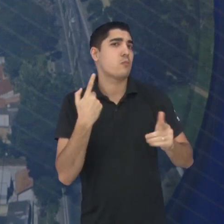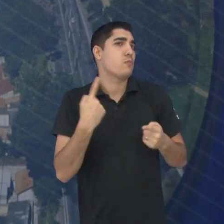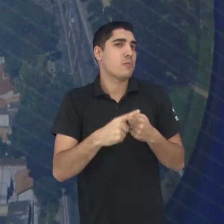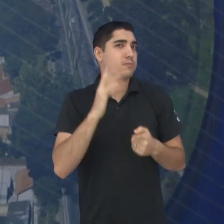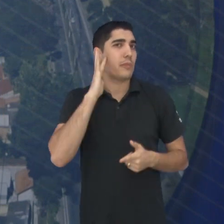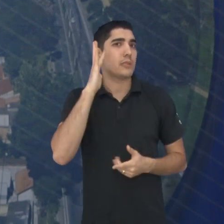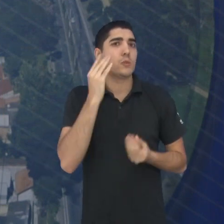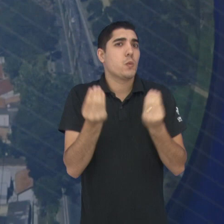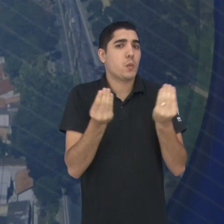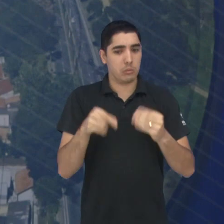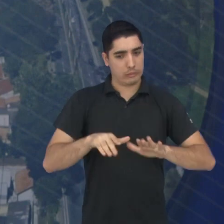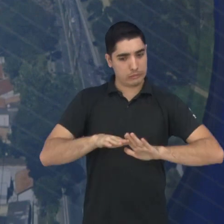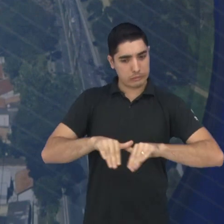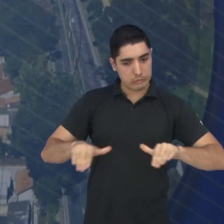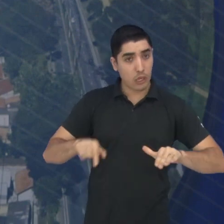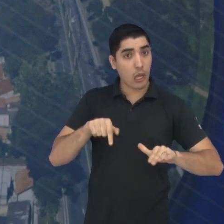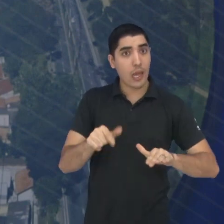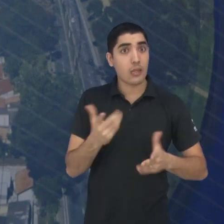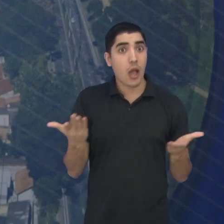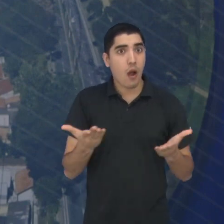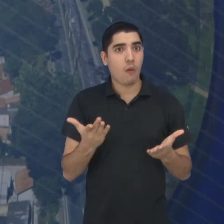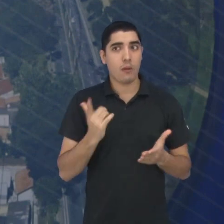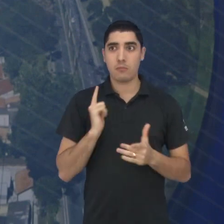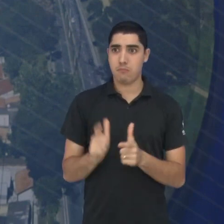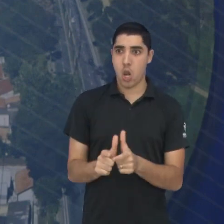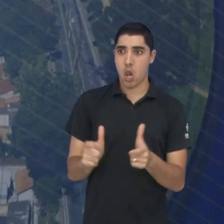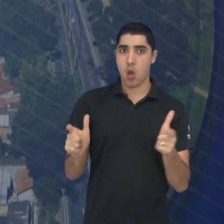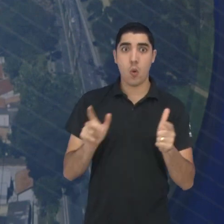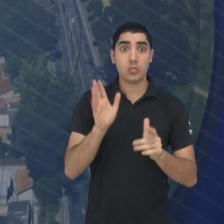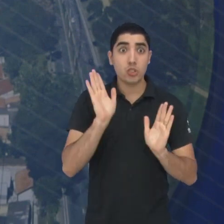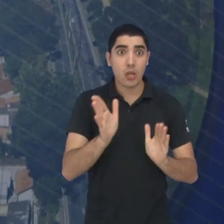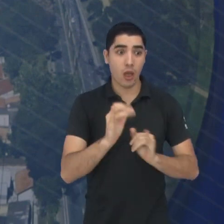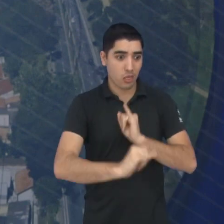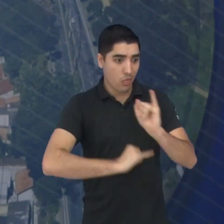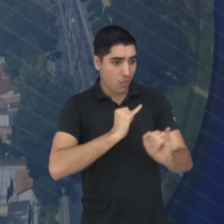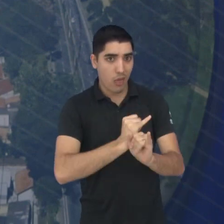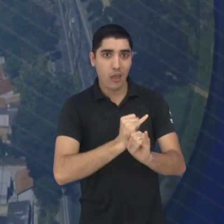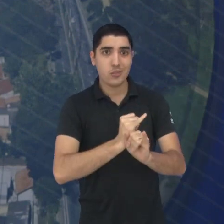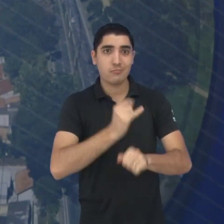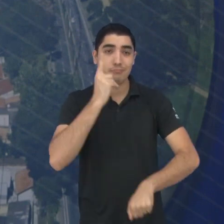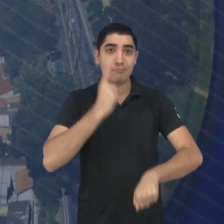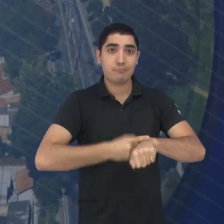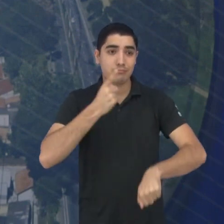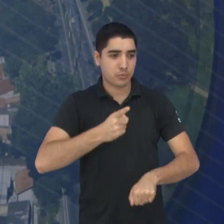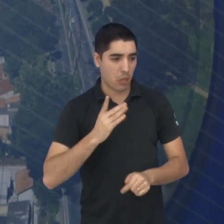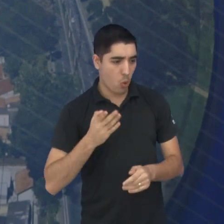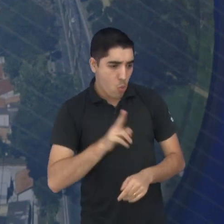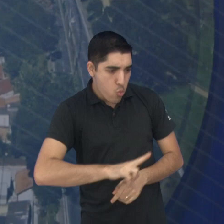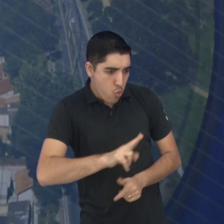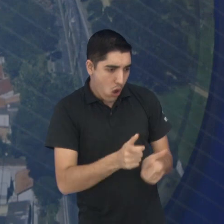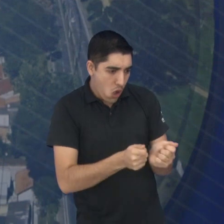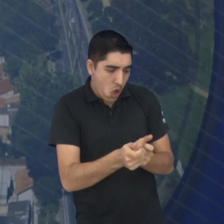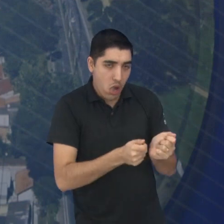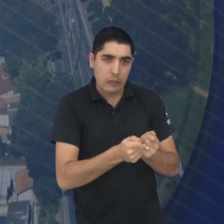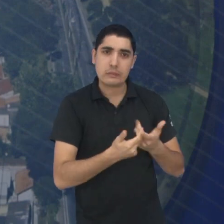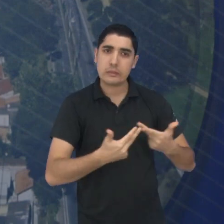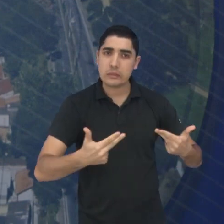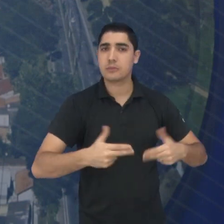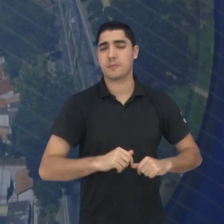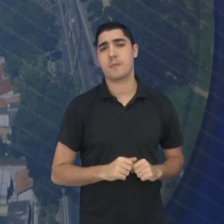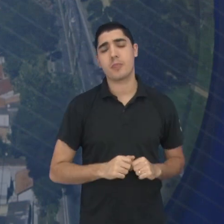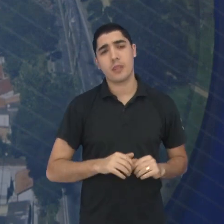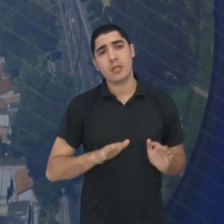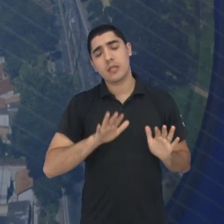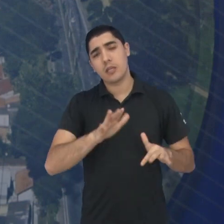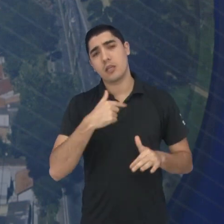pensar, né? As crianças cada vez mais cedo conectadas às redes sociais, à internet de uma maneira geral. Aí